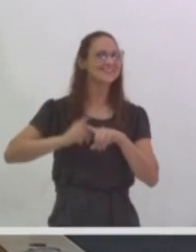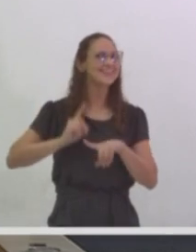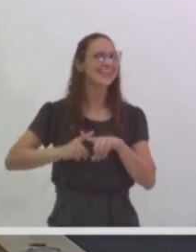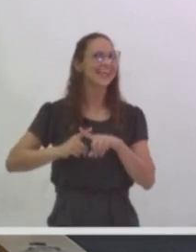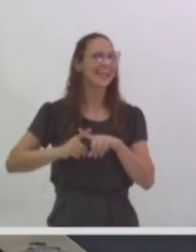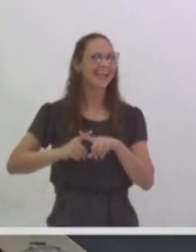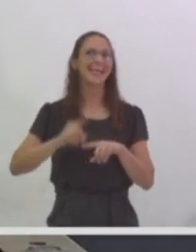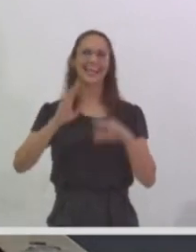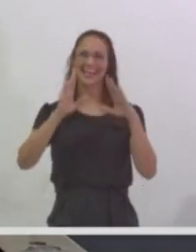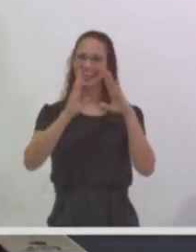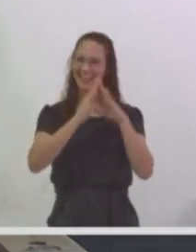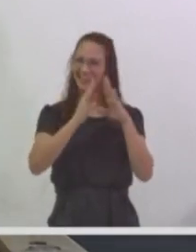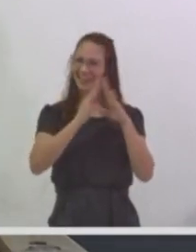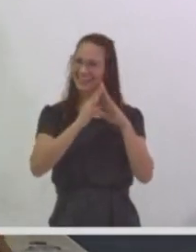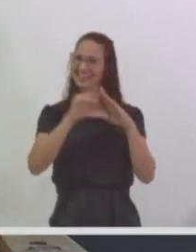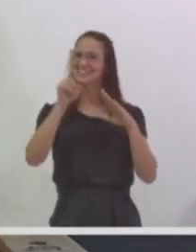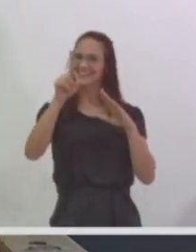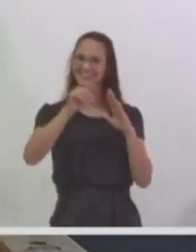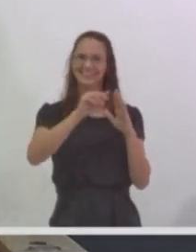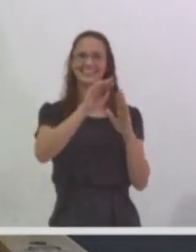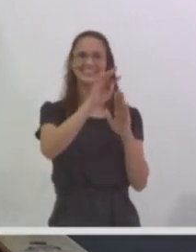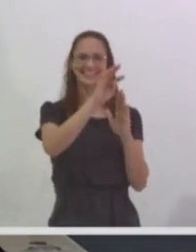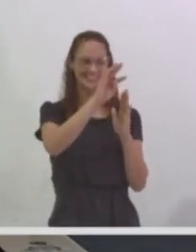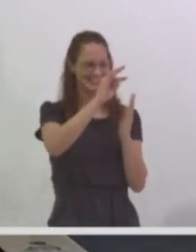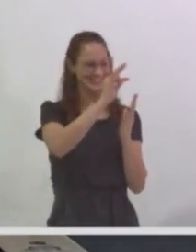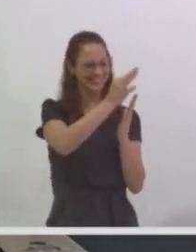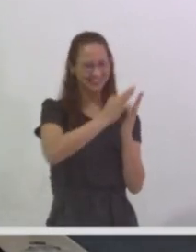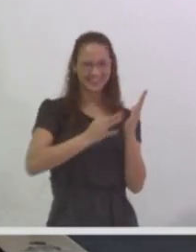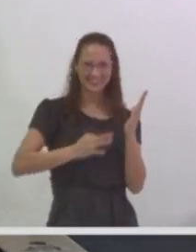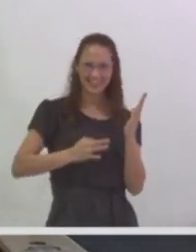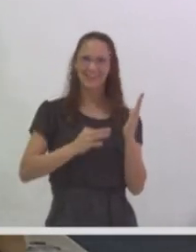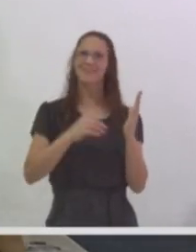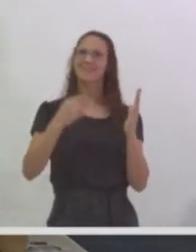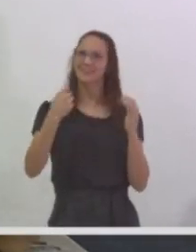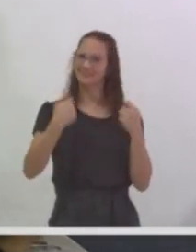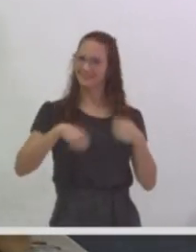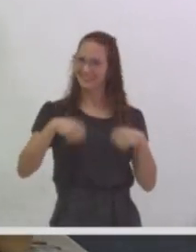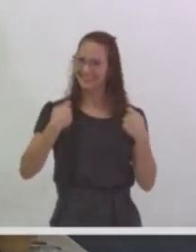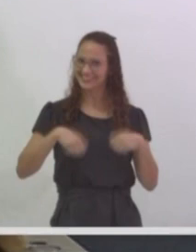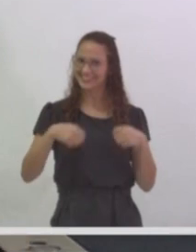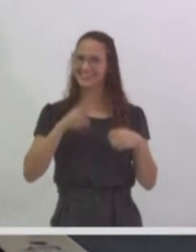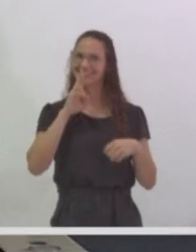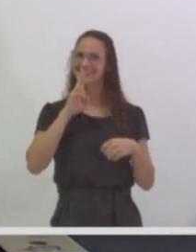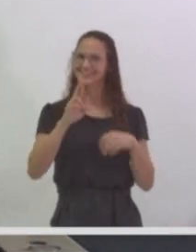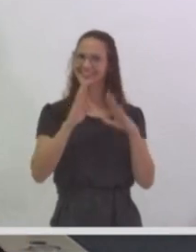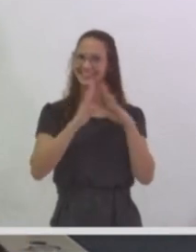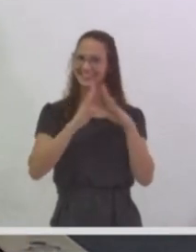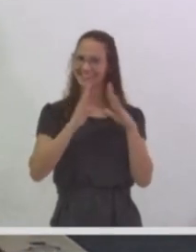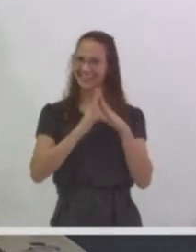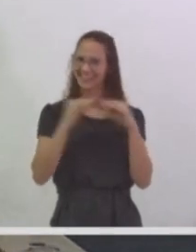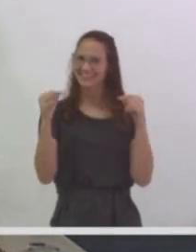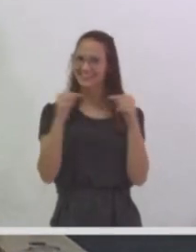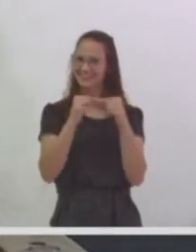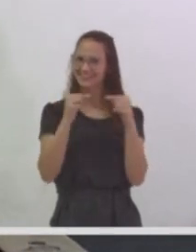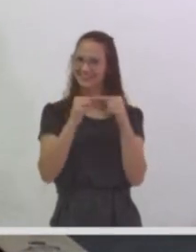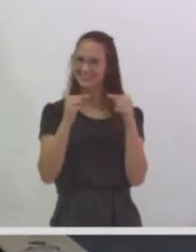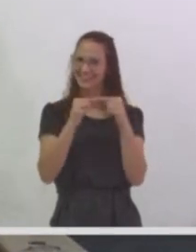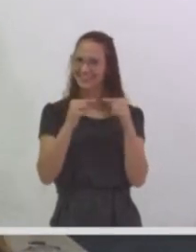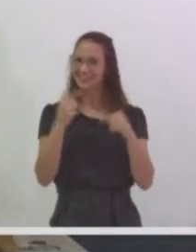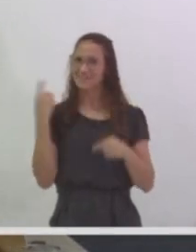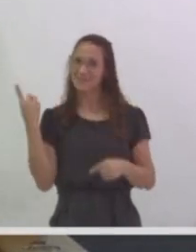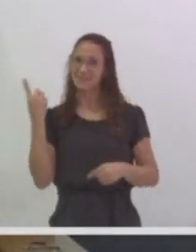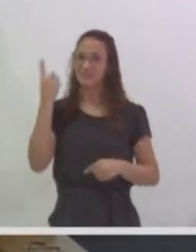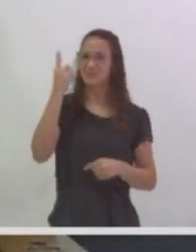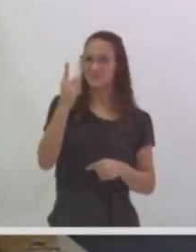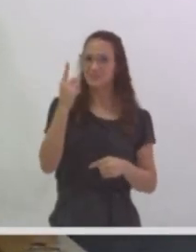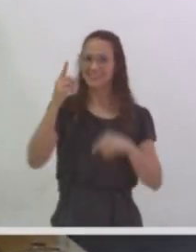de casa e essa atividade vai te valer a estrelinha de número 10, porque você é um aluno nota 10. Vem lá para mim,